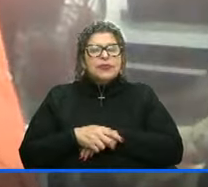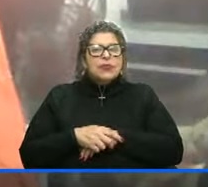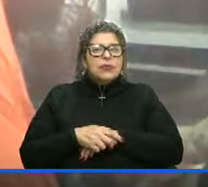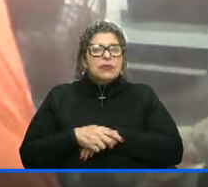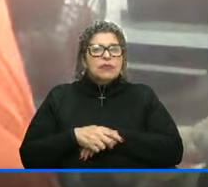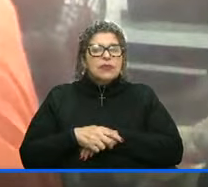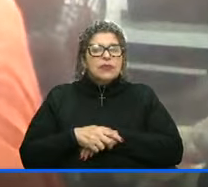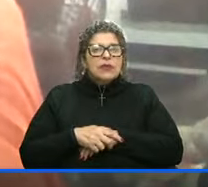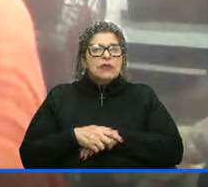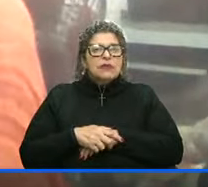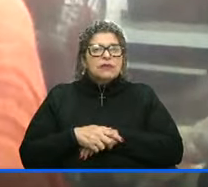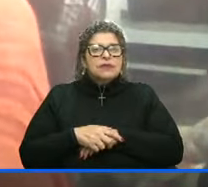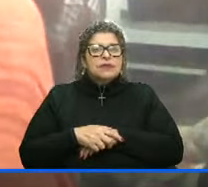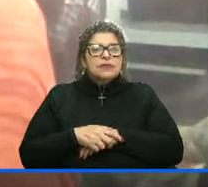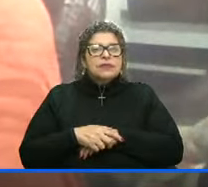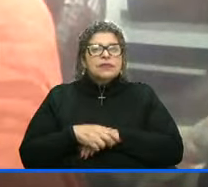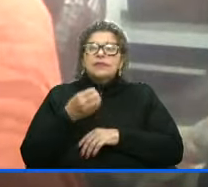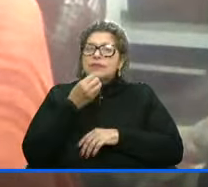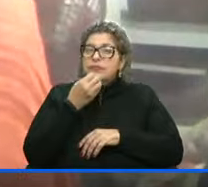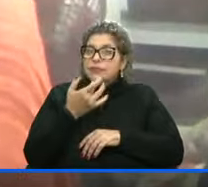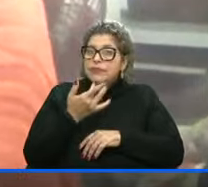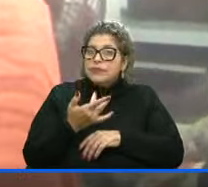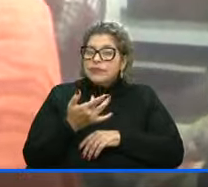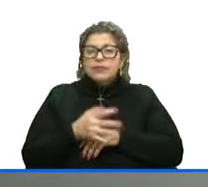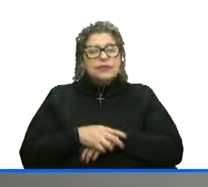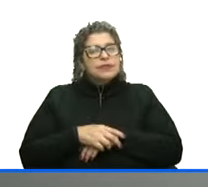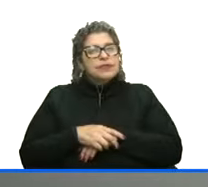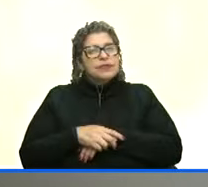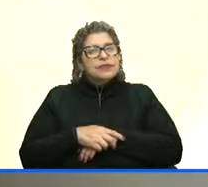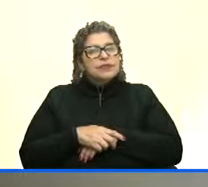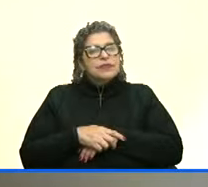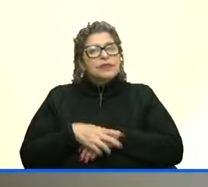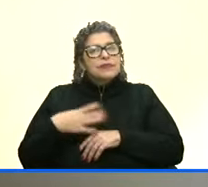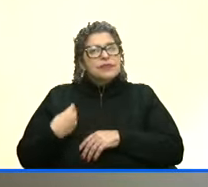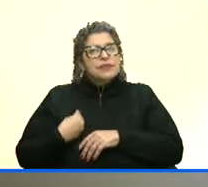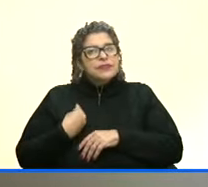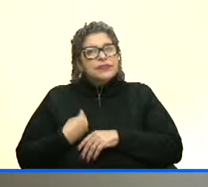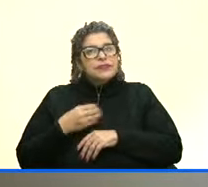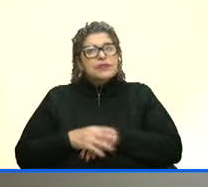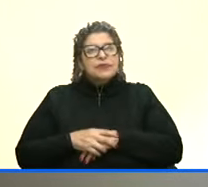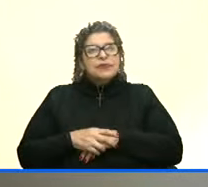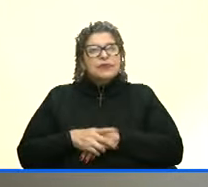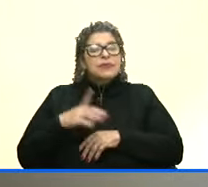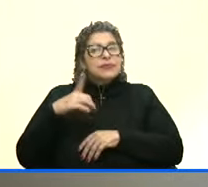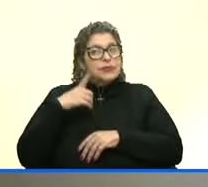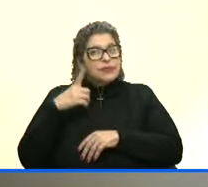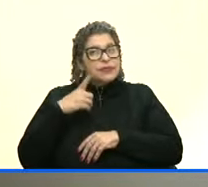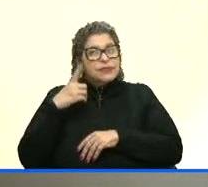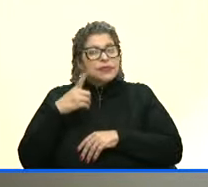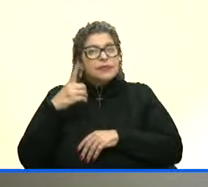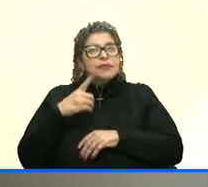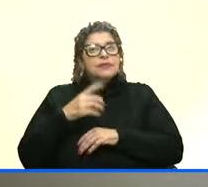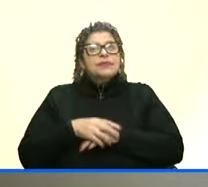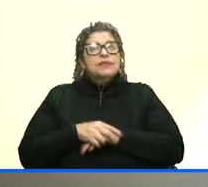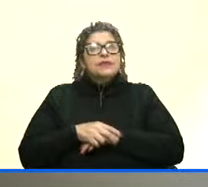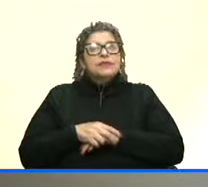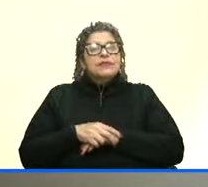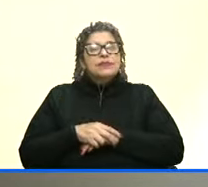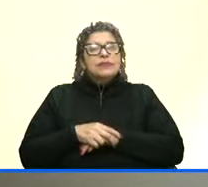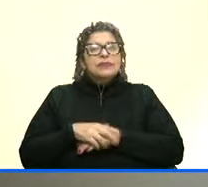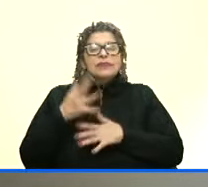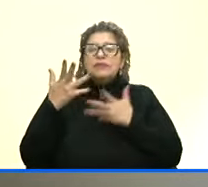alguma reação. Por favor. Boa tarde a todos, todos presentes. Obrigada, deputada Sofia, pelo convite. E que lindo